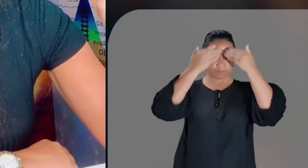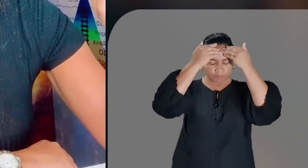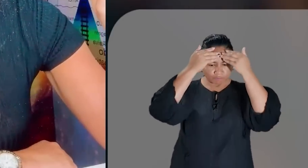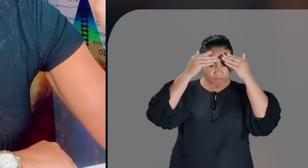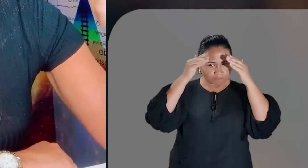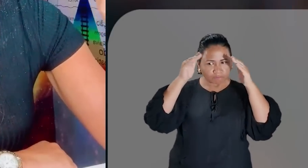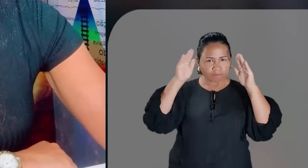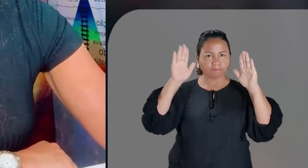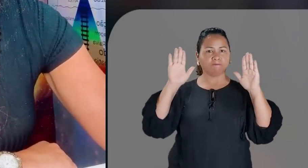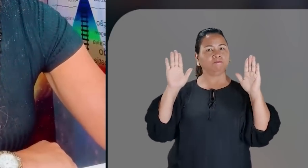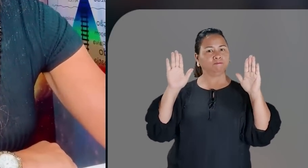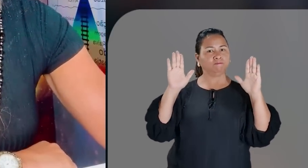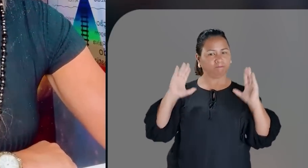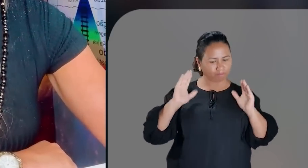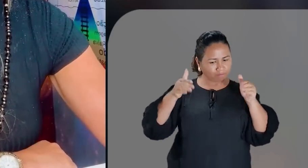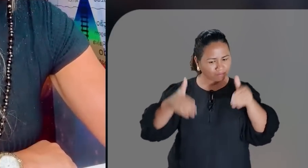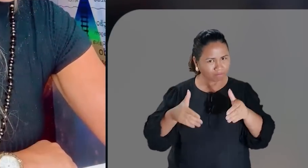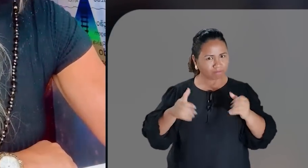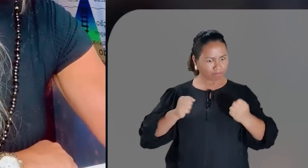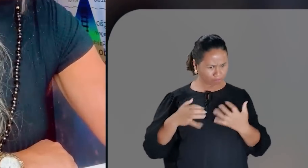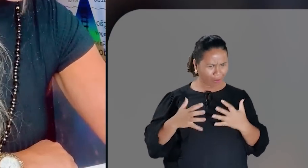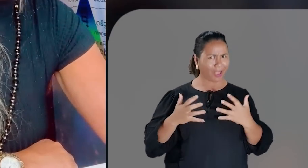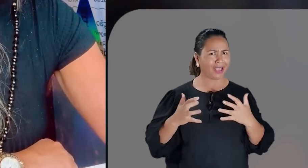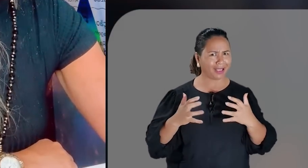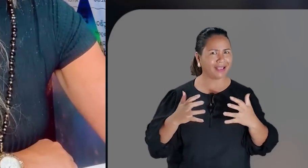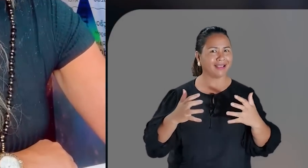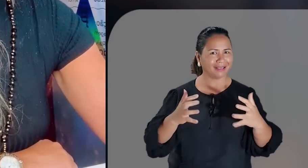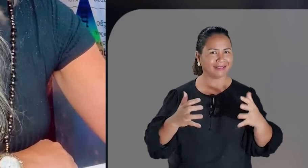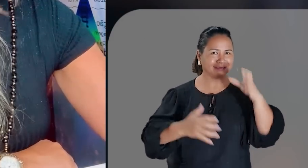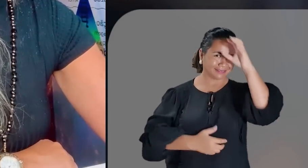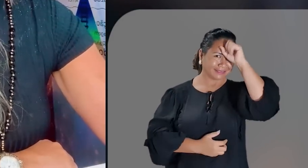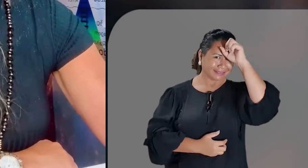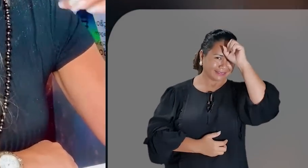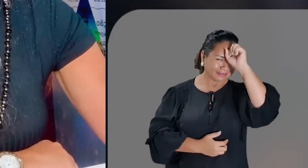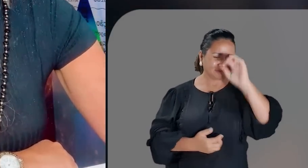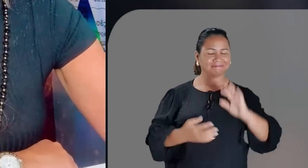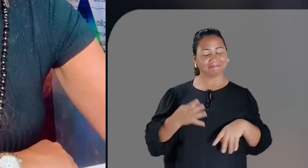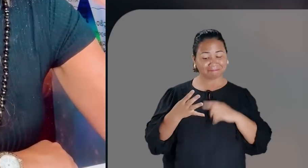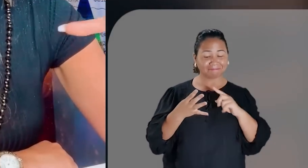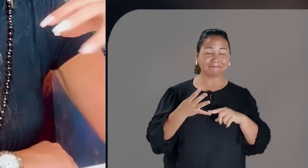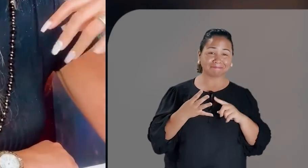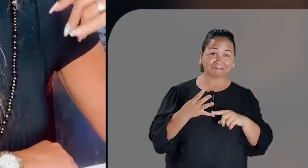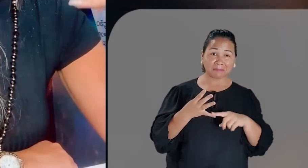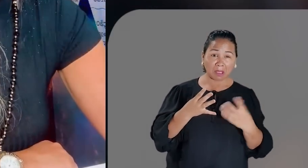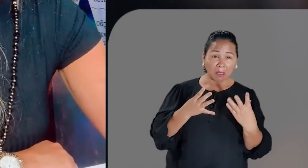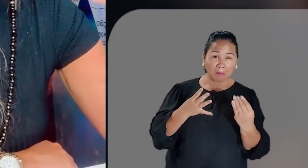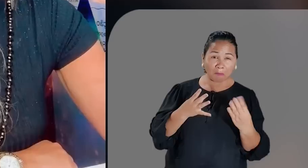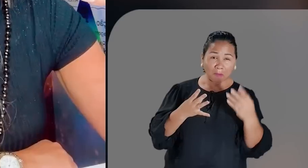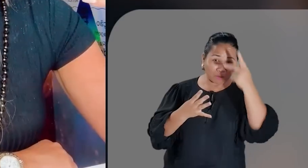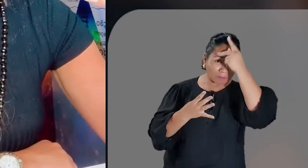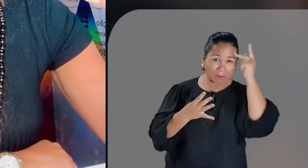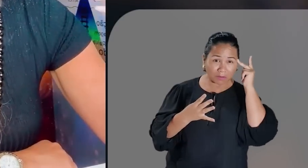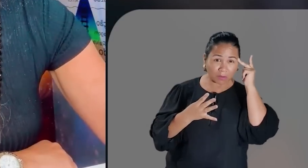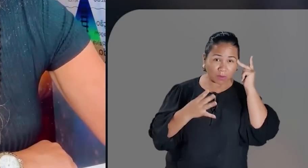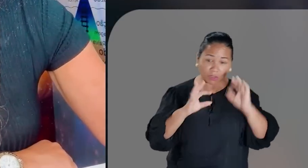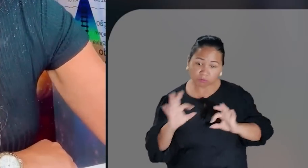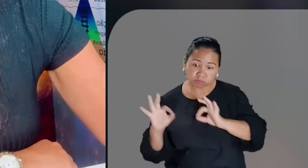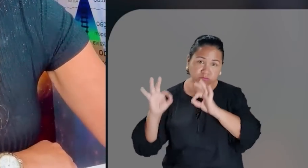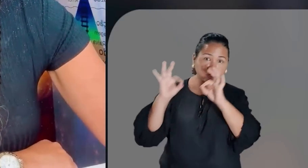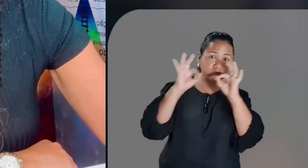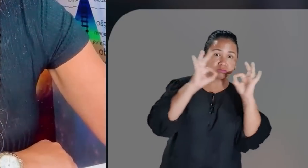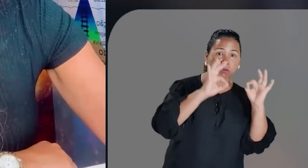a vibração. A maioria das pessoas que estão participando do Holocine, que chegaram até aqui, que são meus seguidores, são